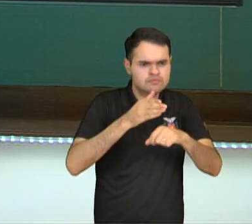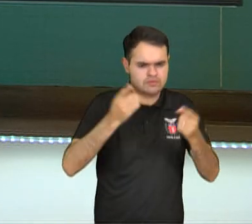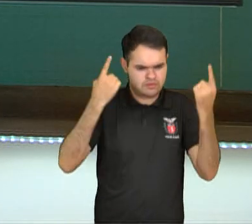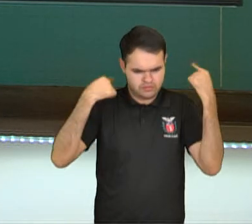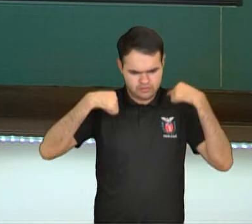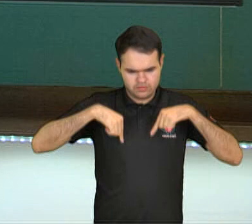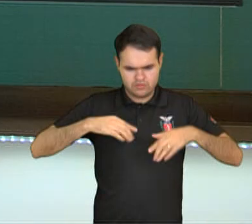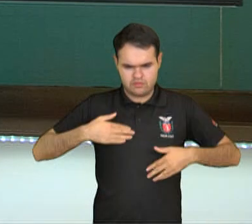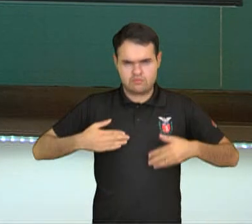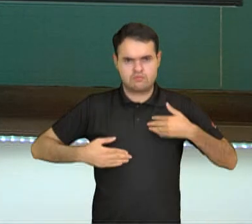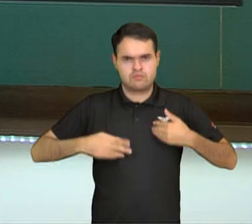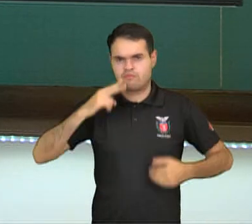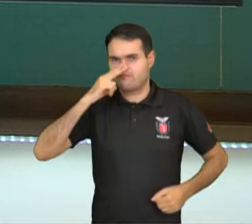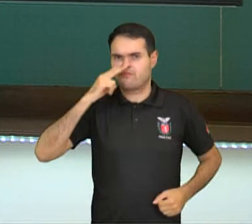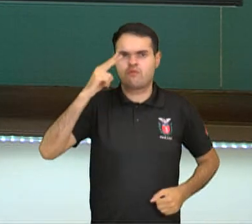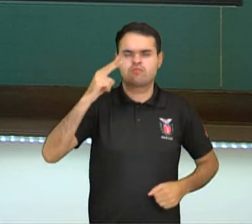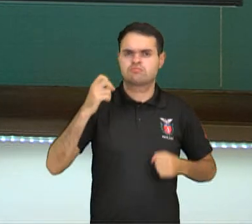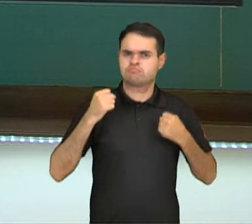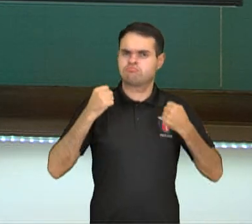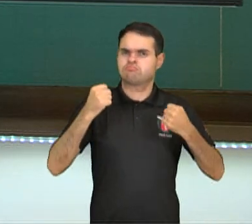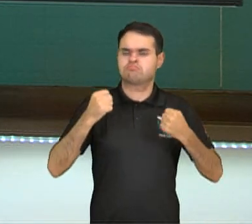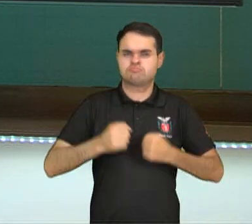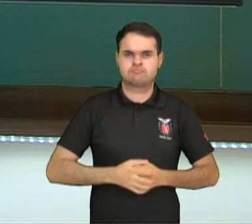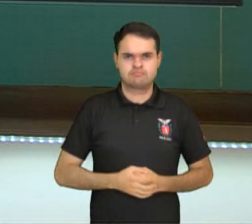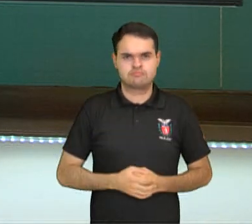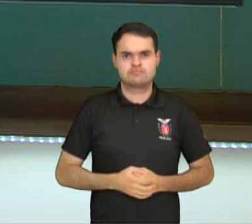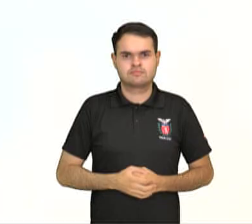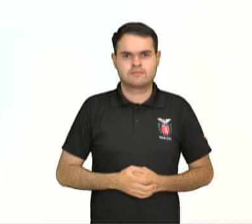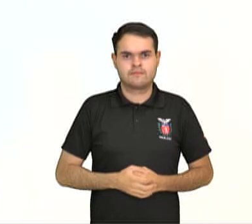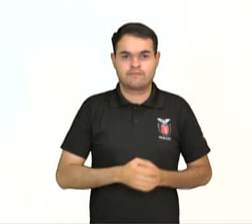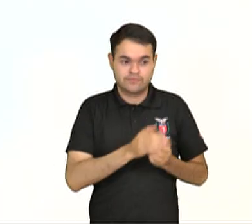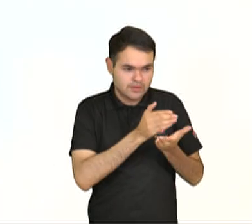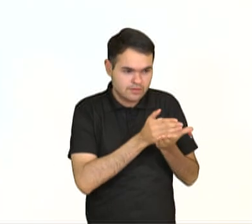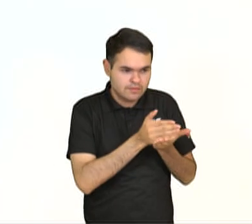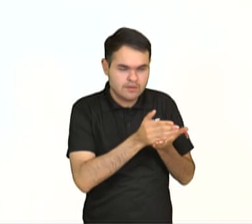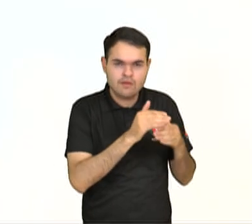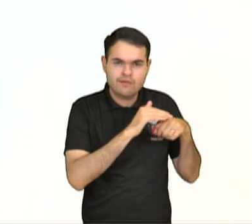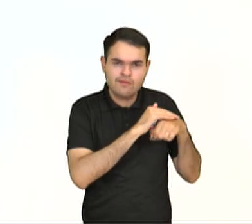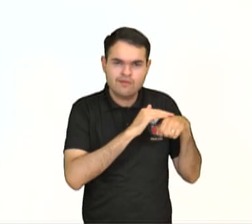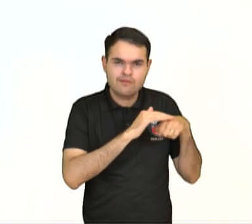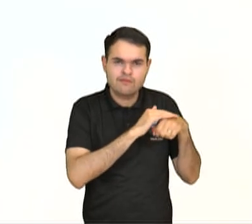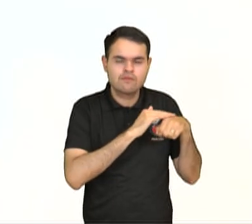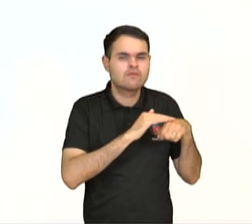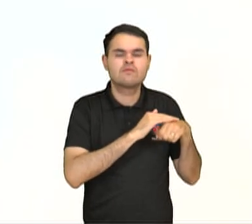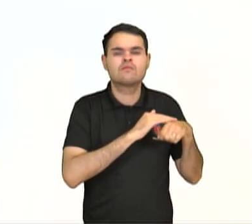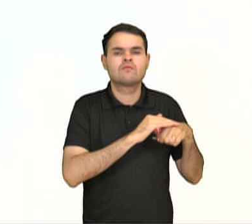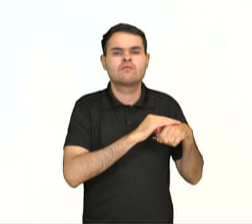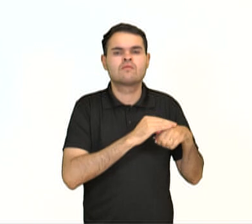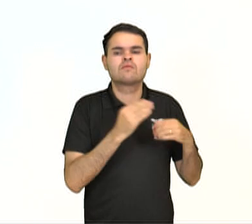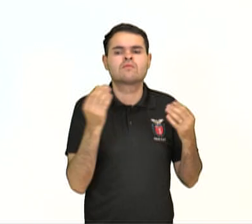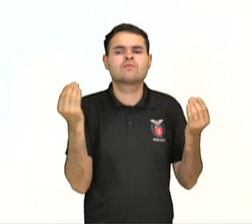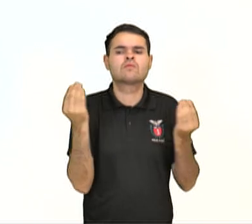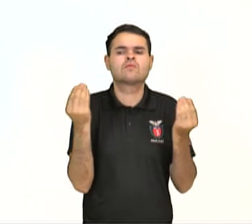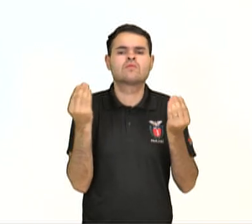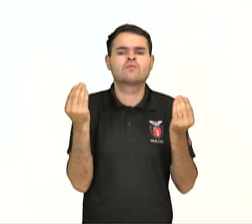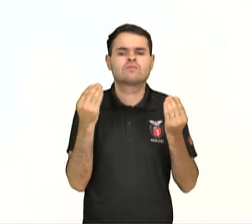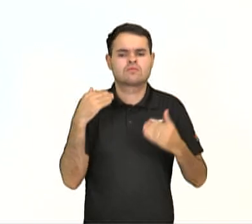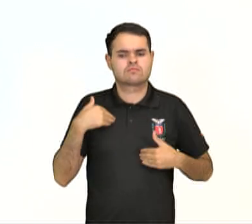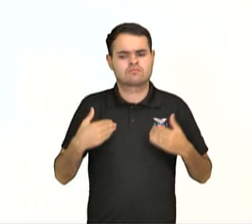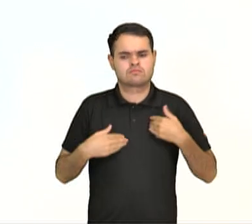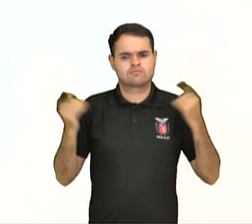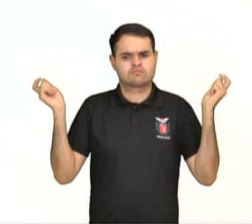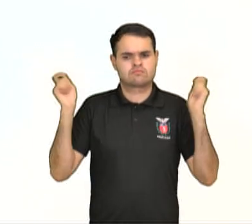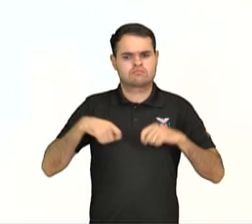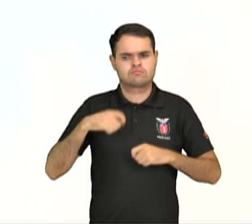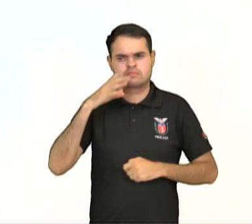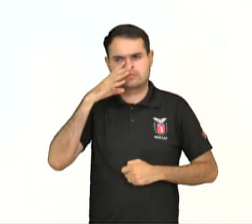resistência física. Então, para início de conversa, como que eu posso melhorar a minha